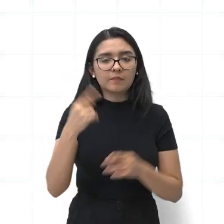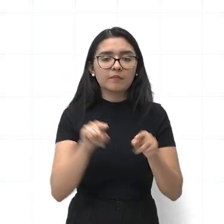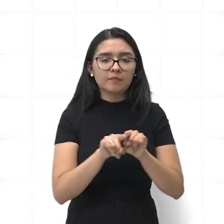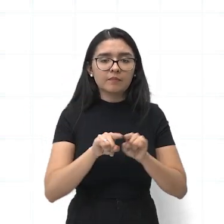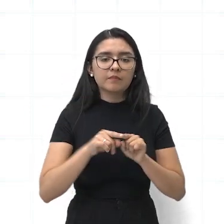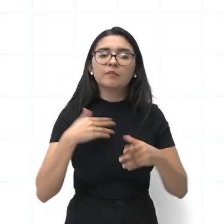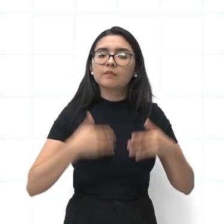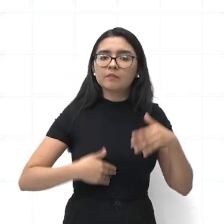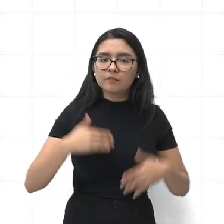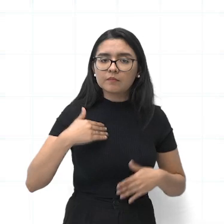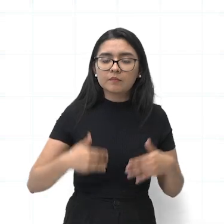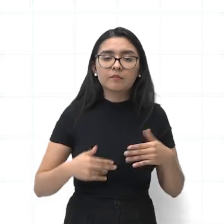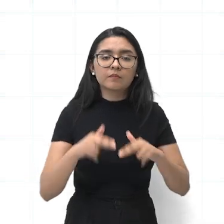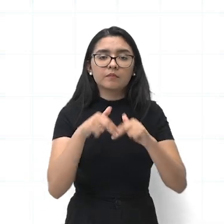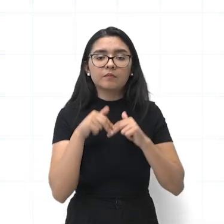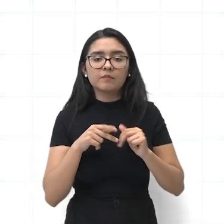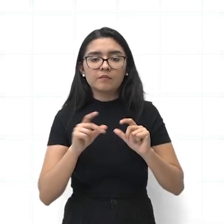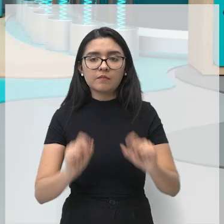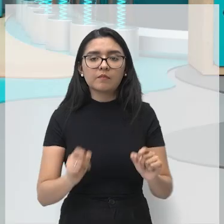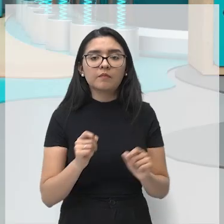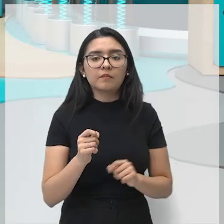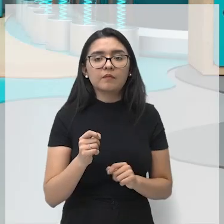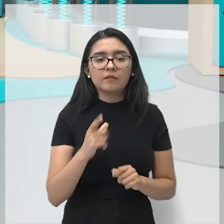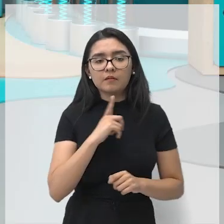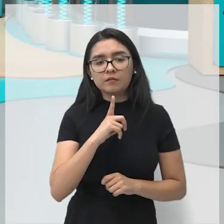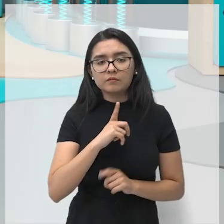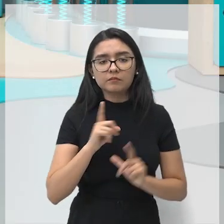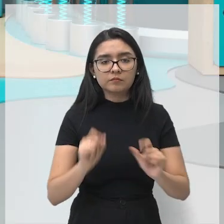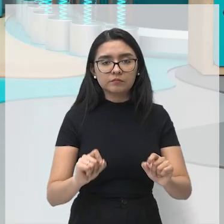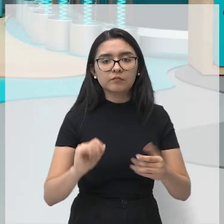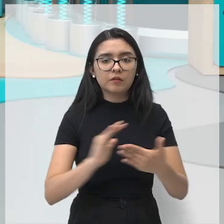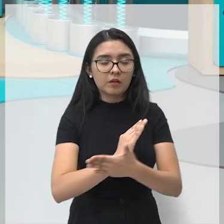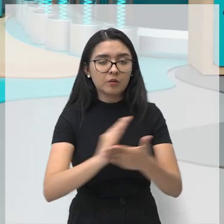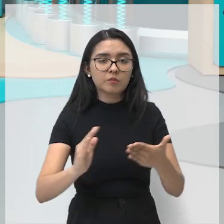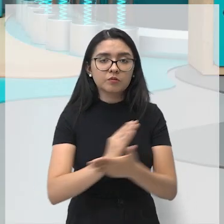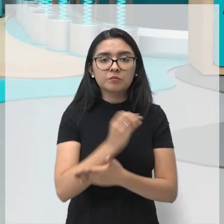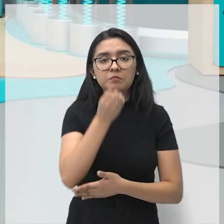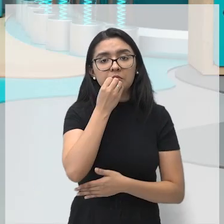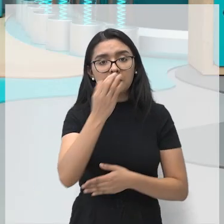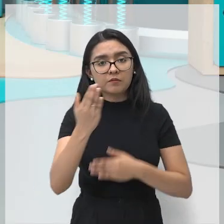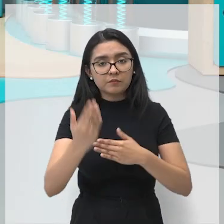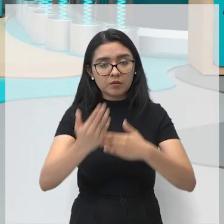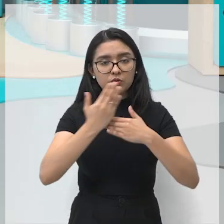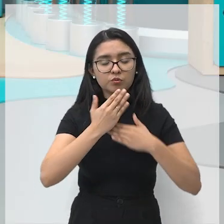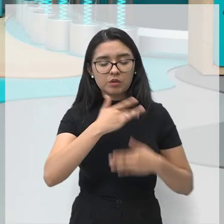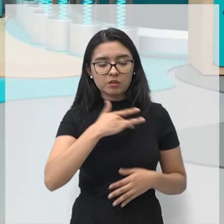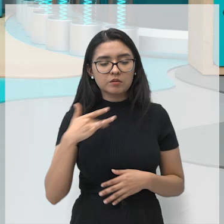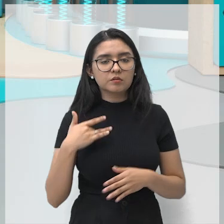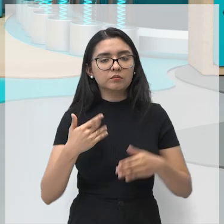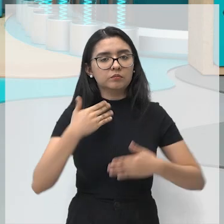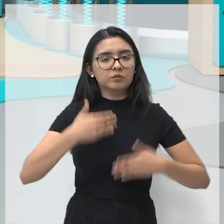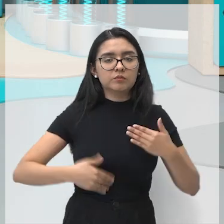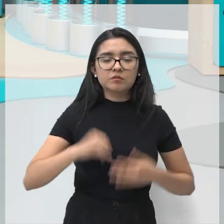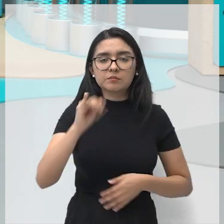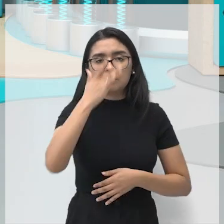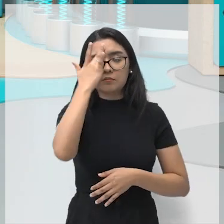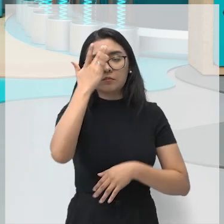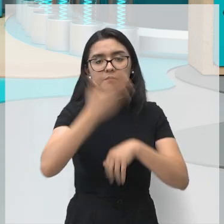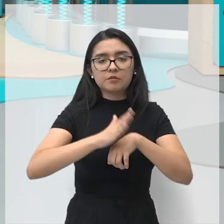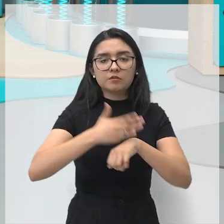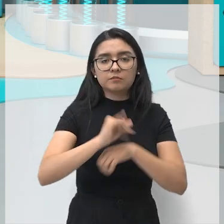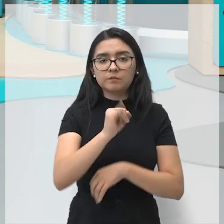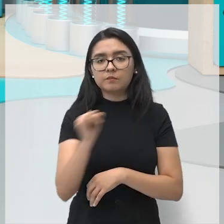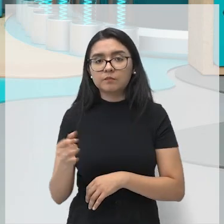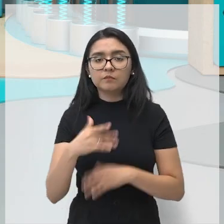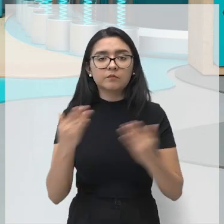corporal maravilhoso, porque ela apresenta alguns benefícios relacionados à prática do jiu-jitsu, que a